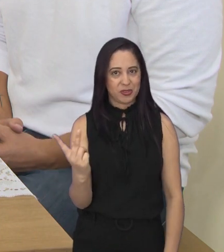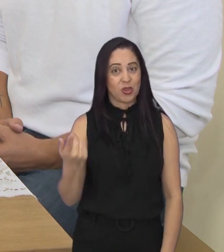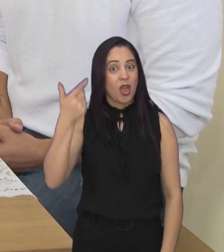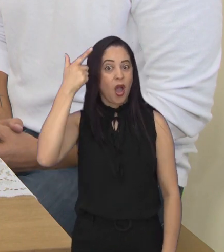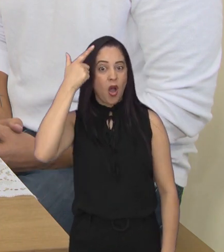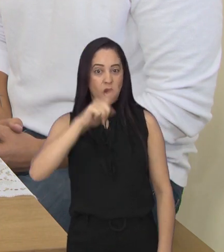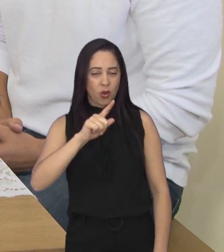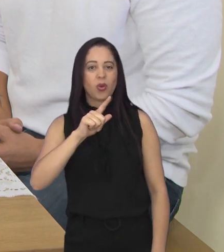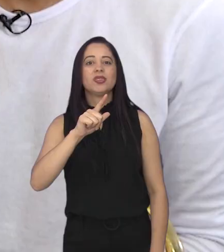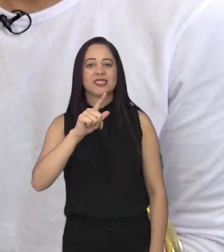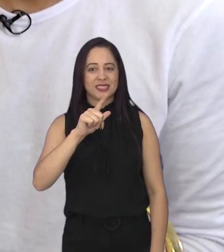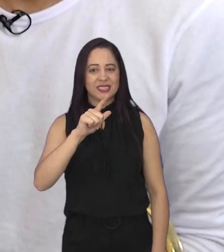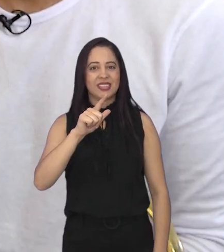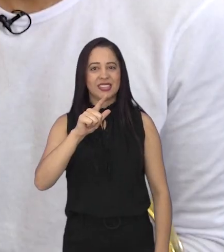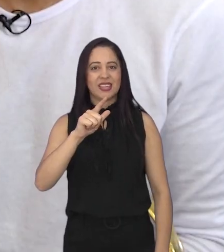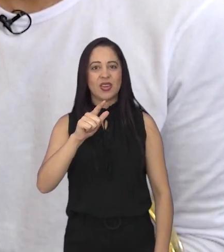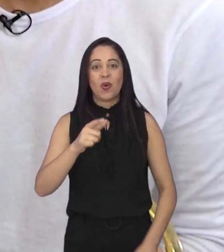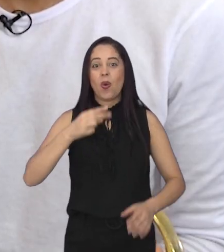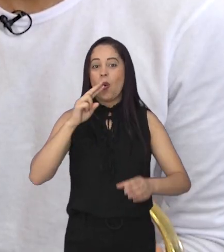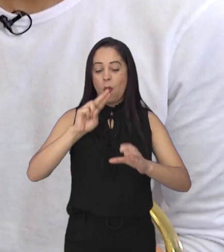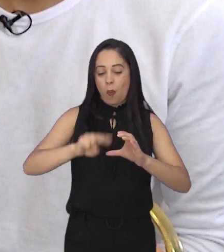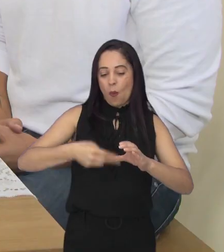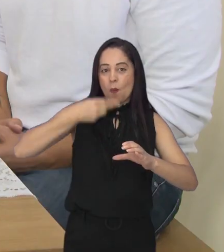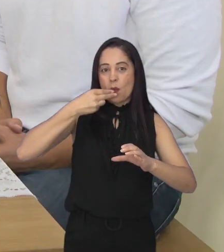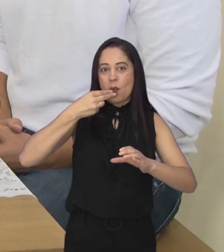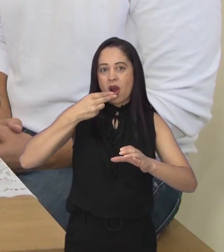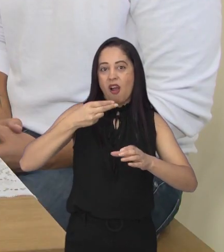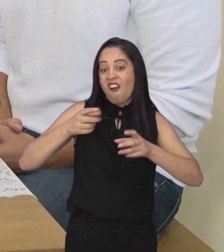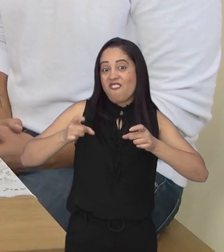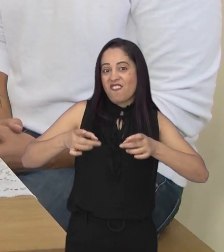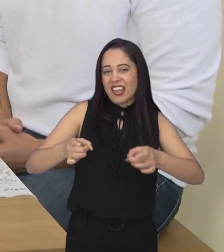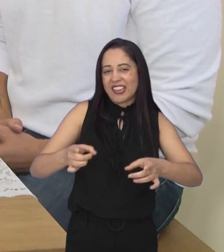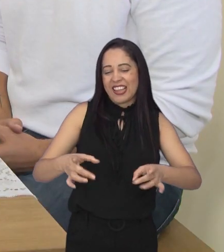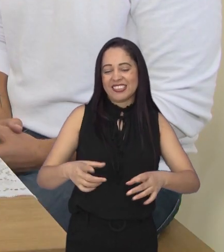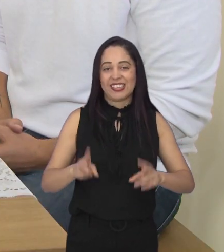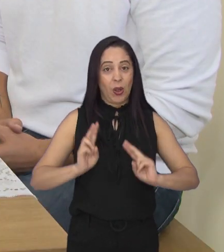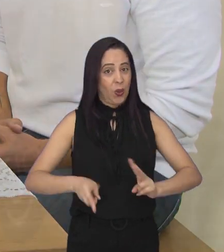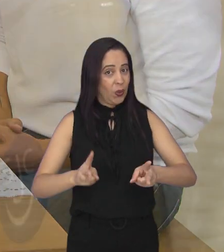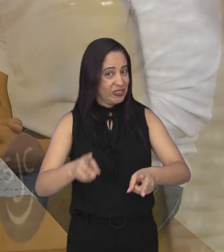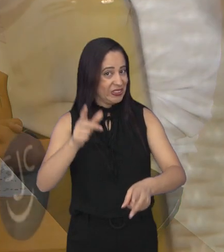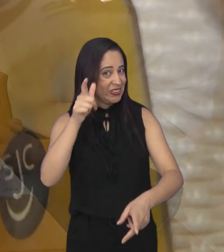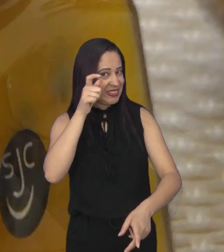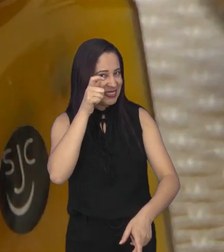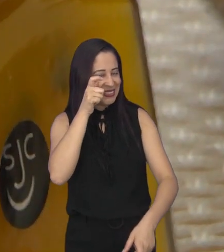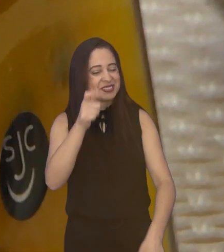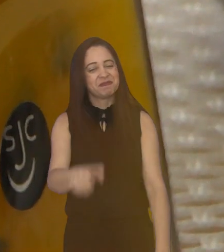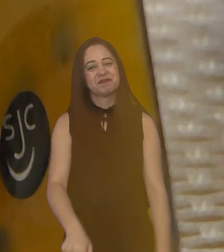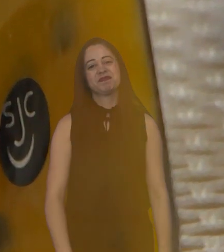casal conseguiu comercializar. É no próximo bloco, não saia daí.